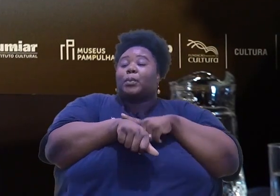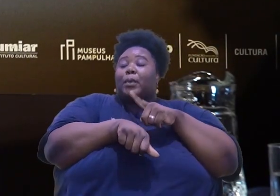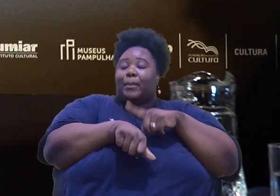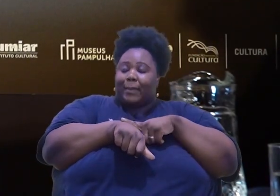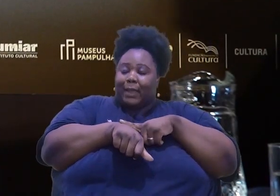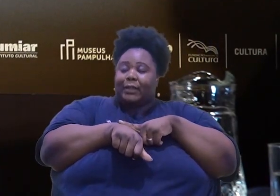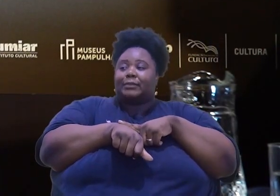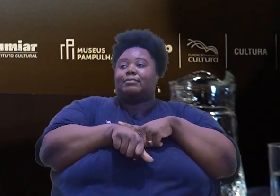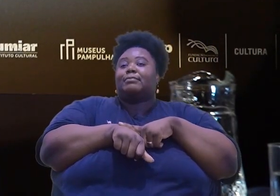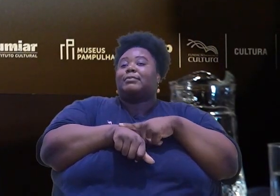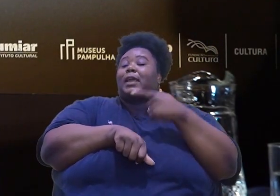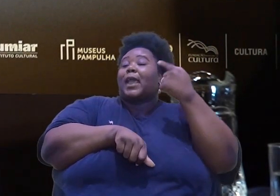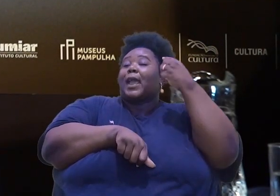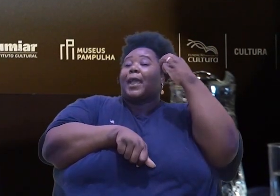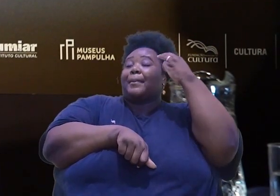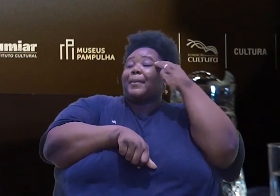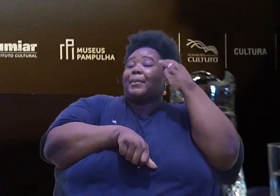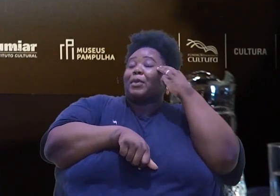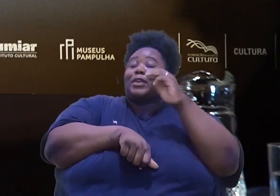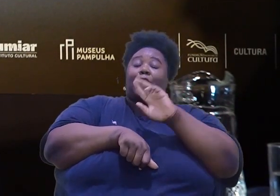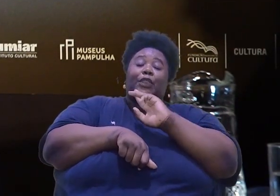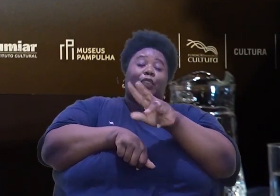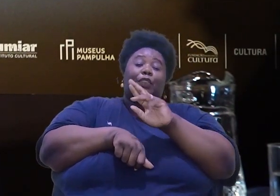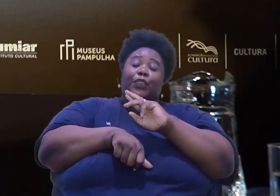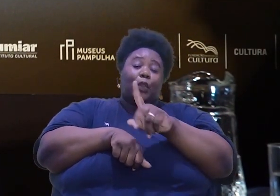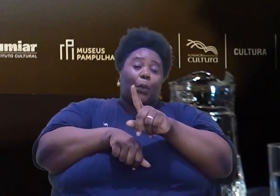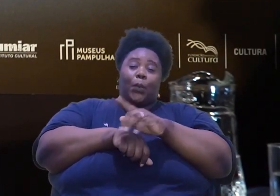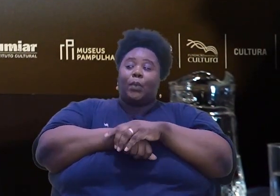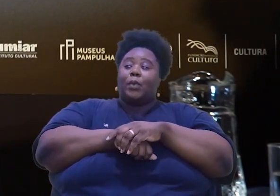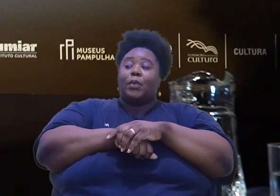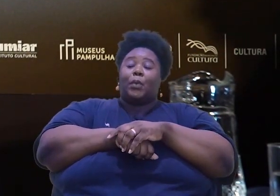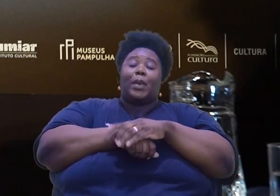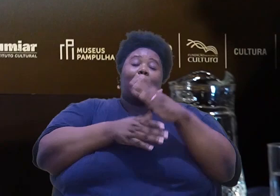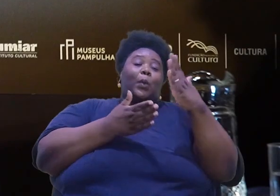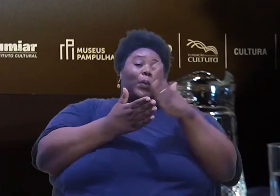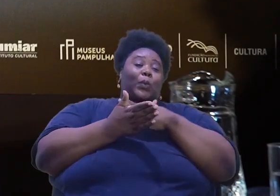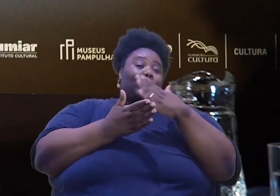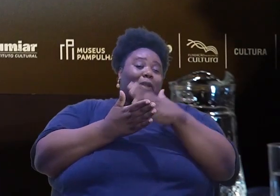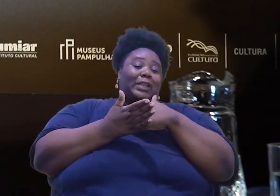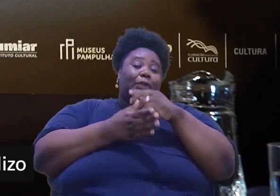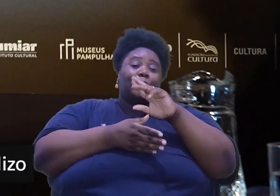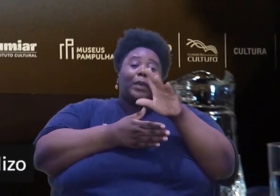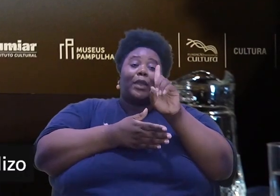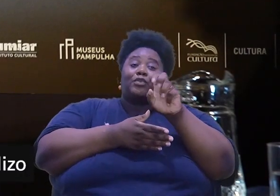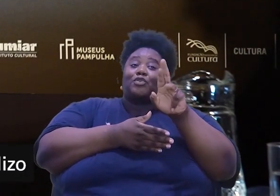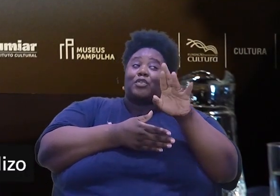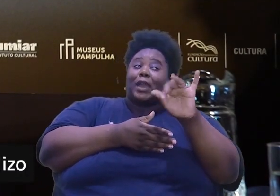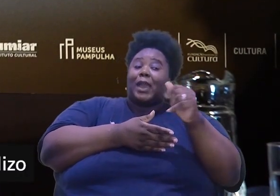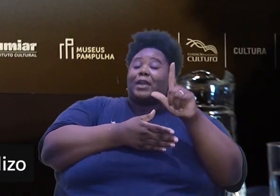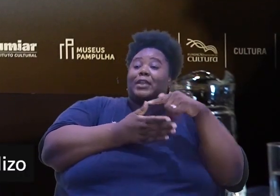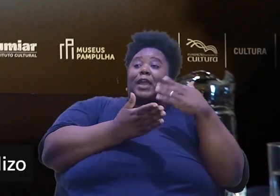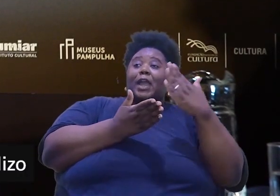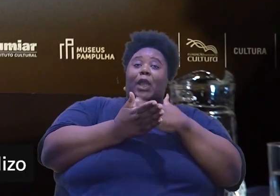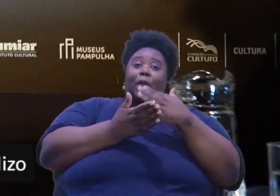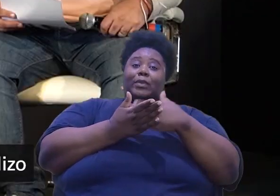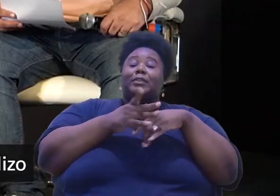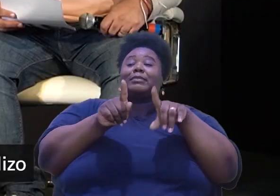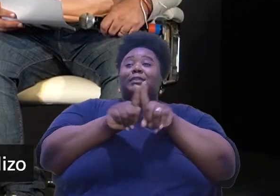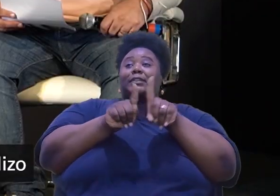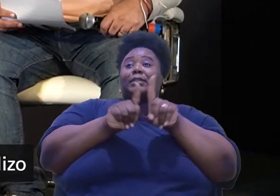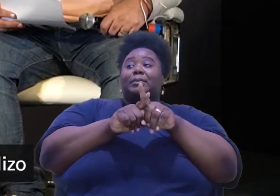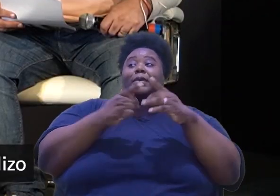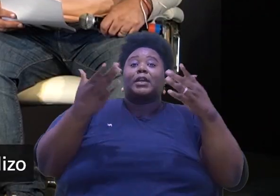e Becos da Memória não é um livro, não é um diário, né? É um livro onde também eu